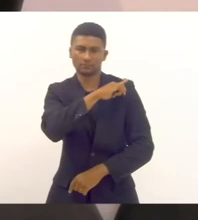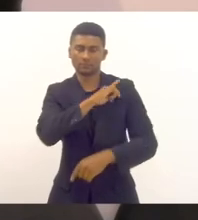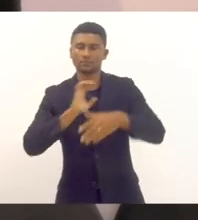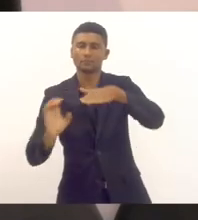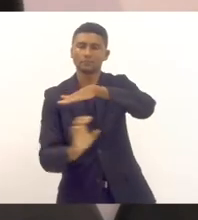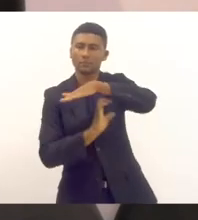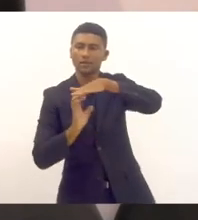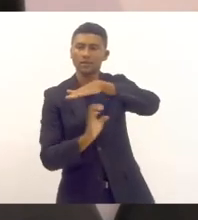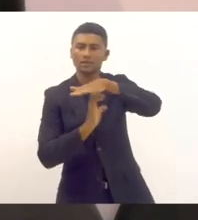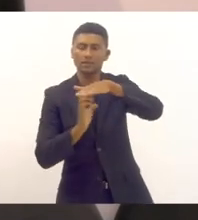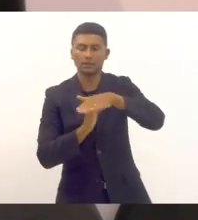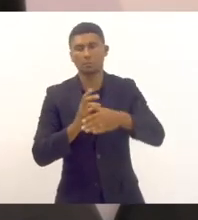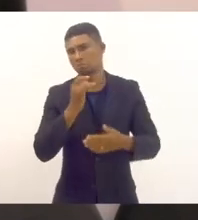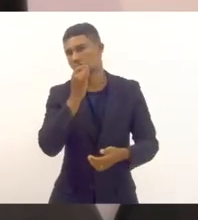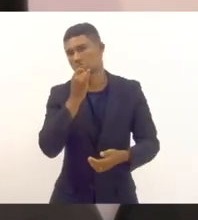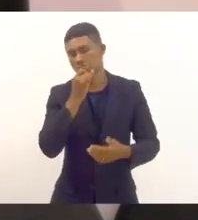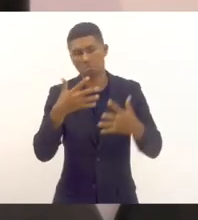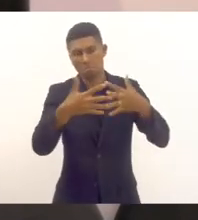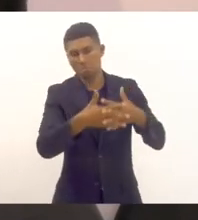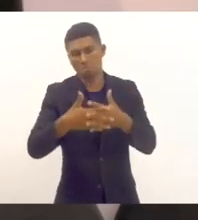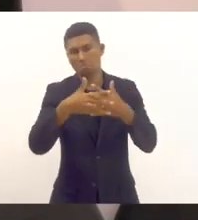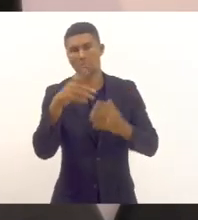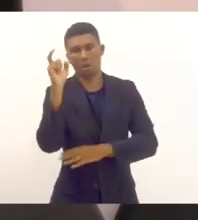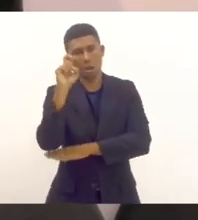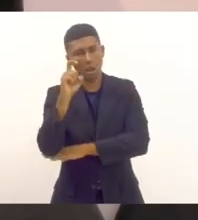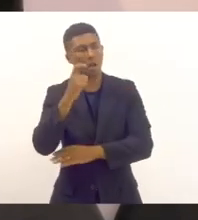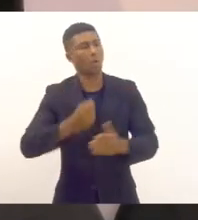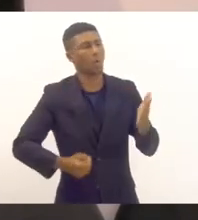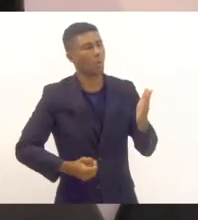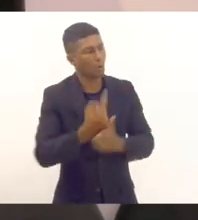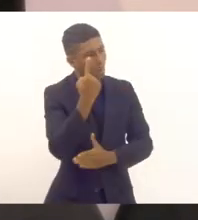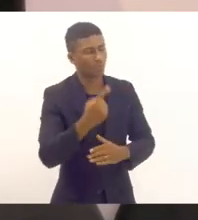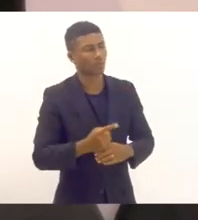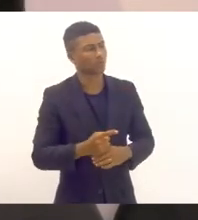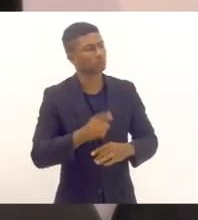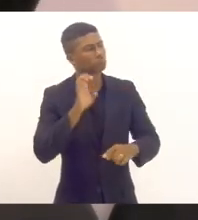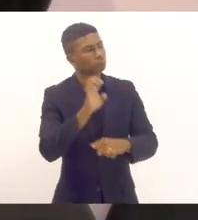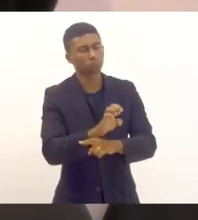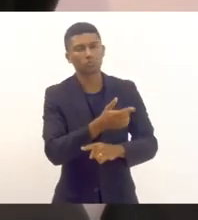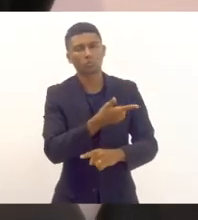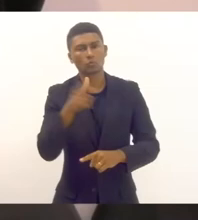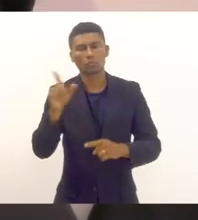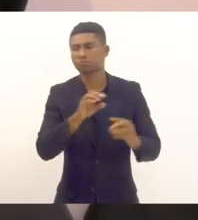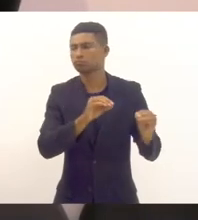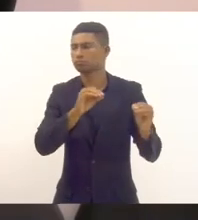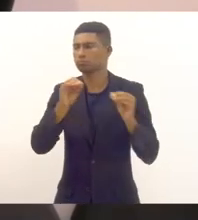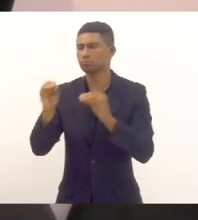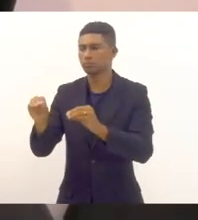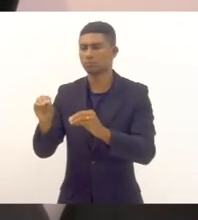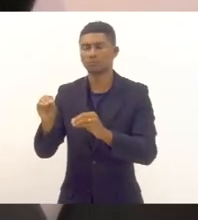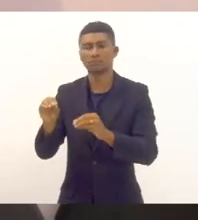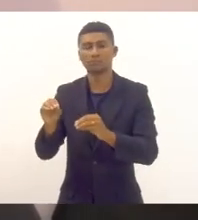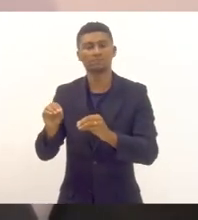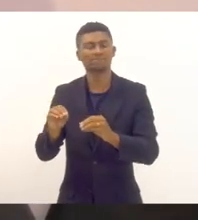o equipamento aqui, né, ele pode ir até para outro estado, mas ele pode ir com a mão de obra própria. Acontece o contrário.